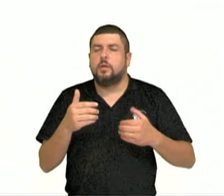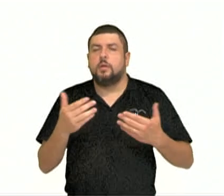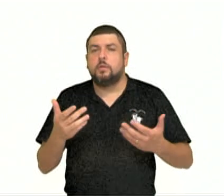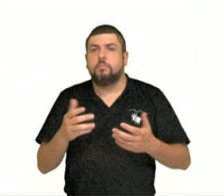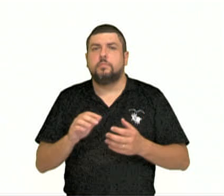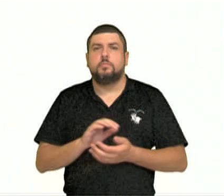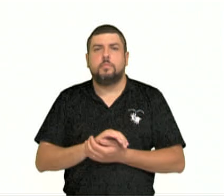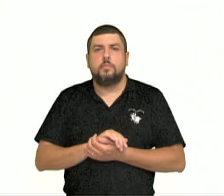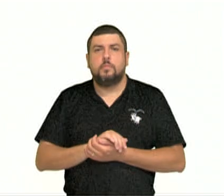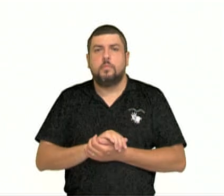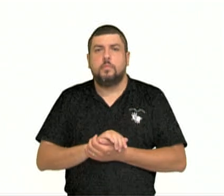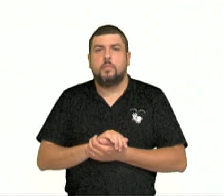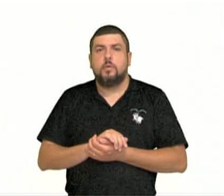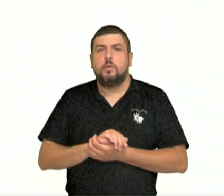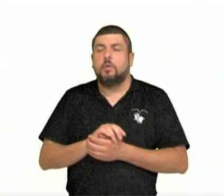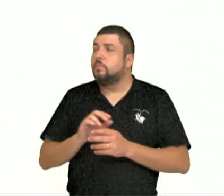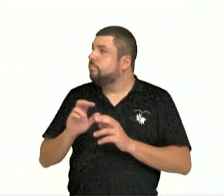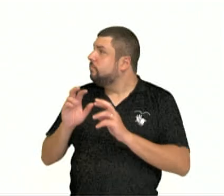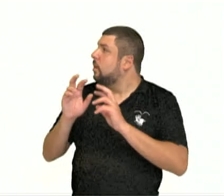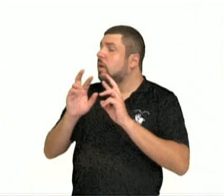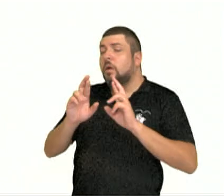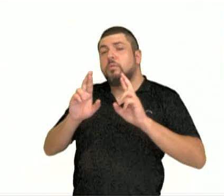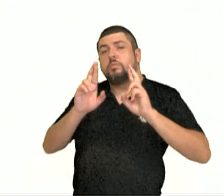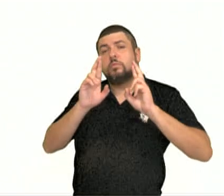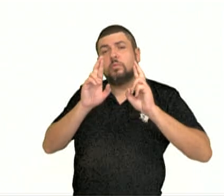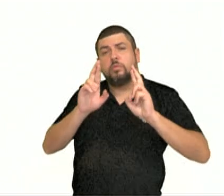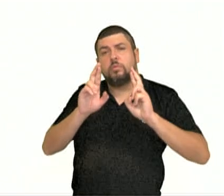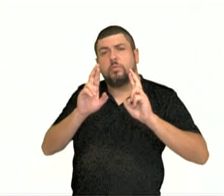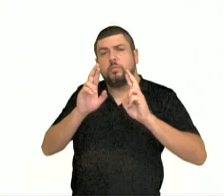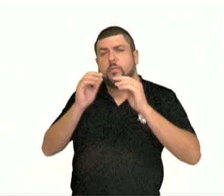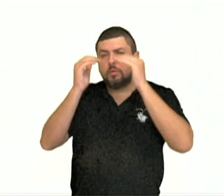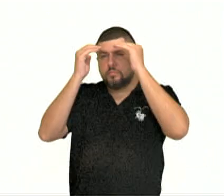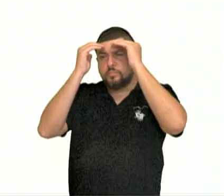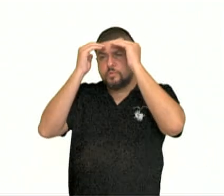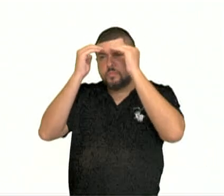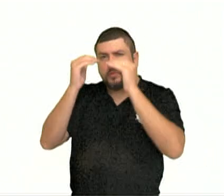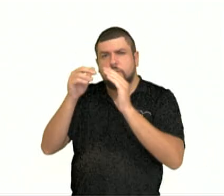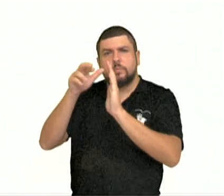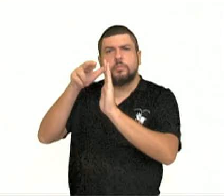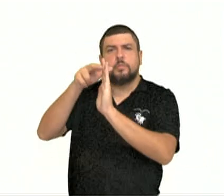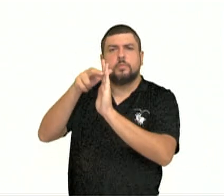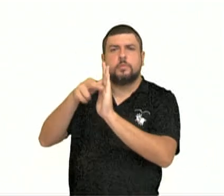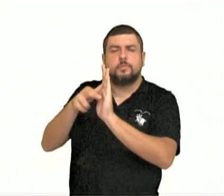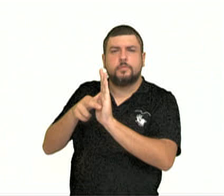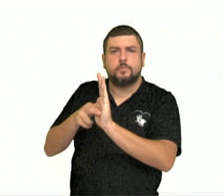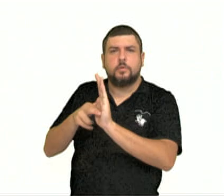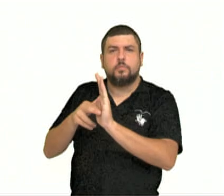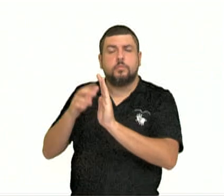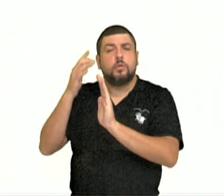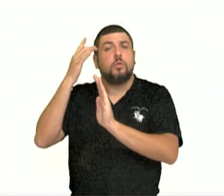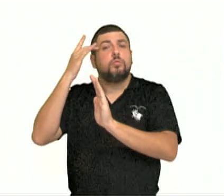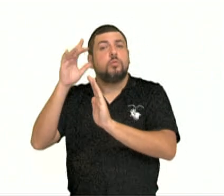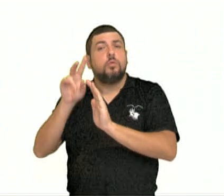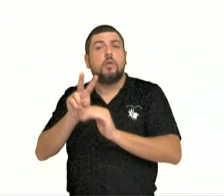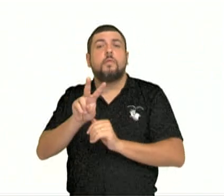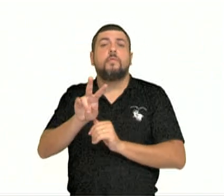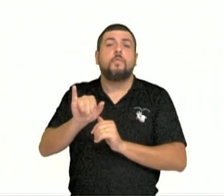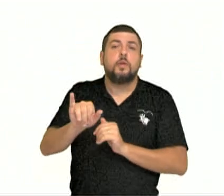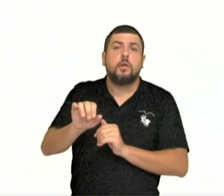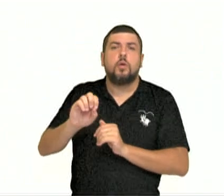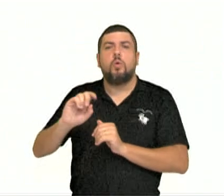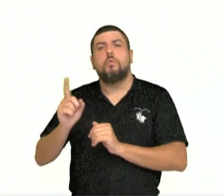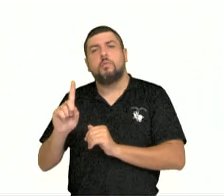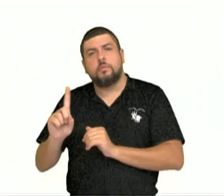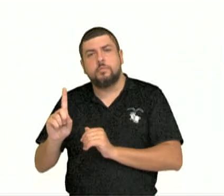que sigam, tomara que sigam essas instruções. Não se sabe ao certo se vão seguir ou não. Aqui está no